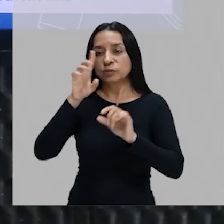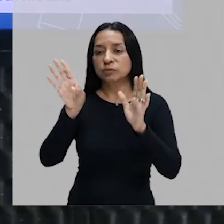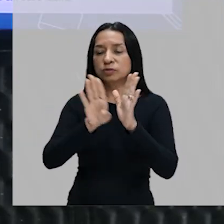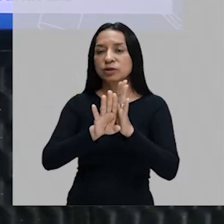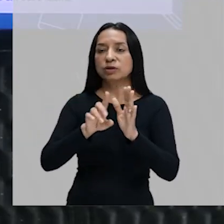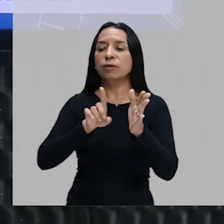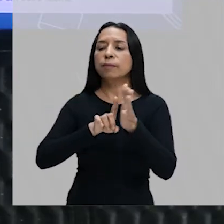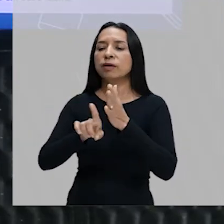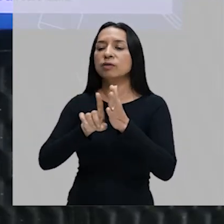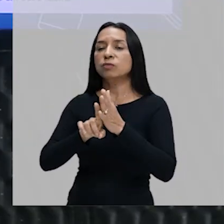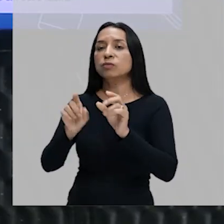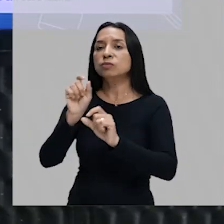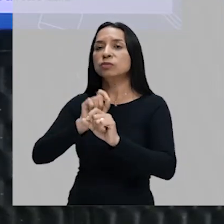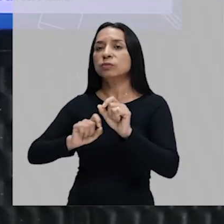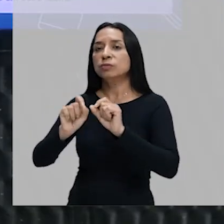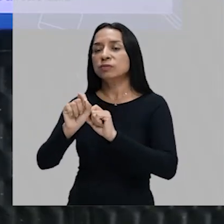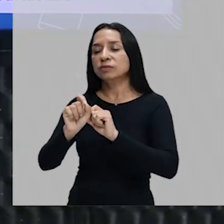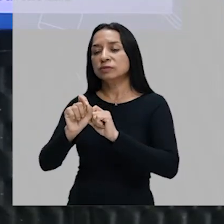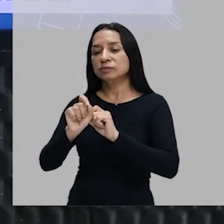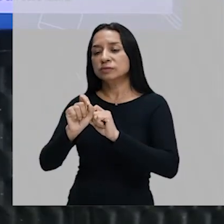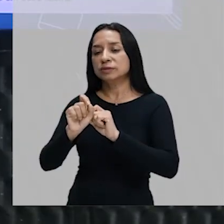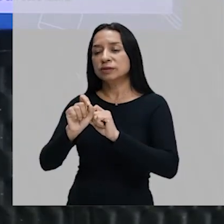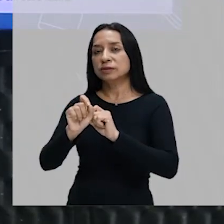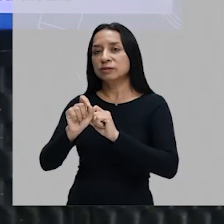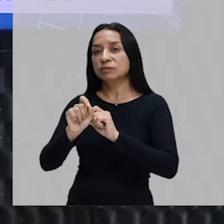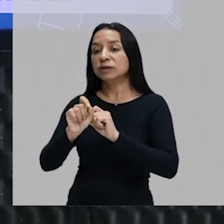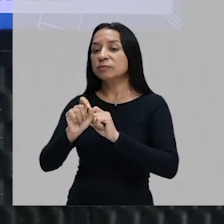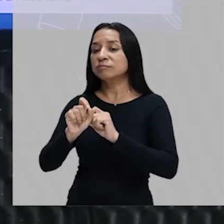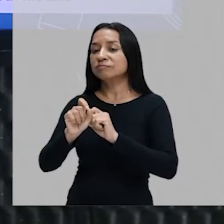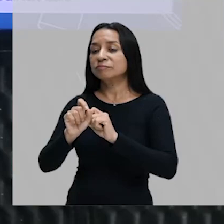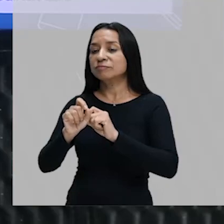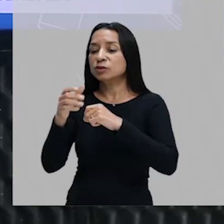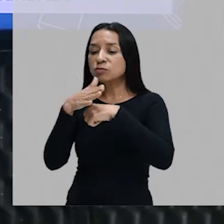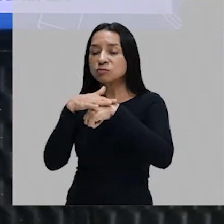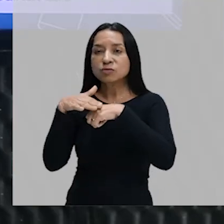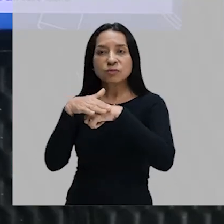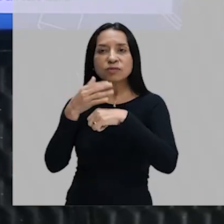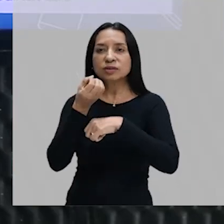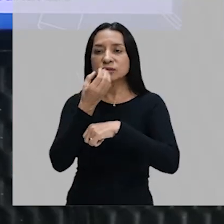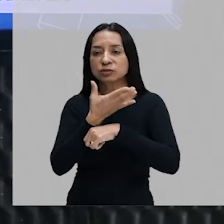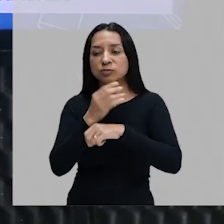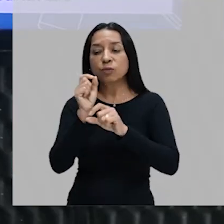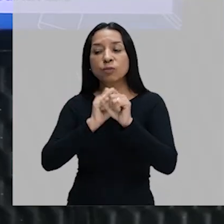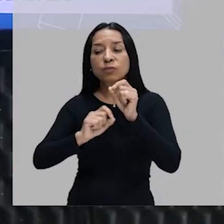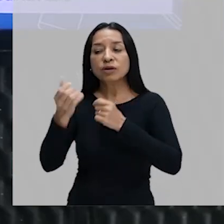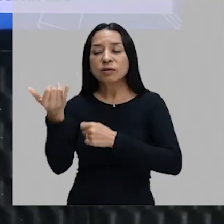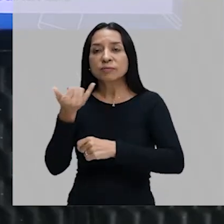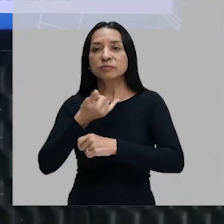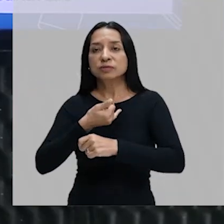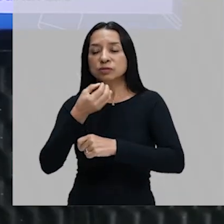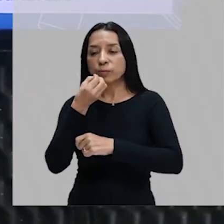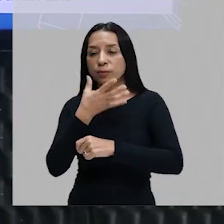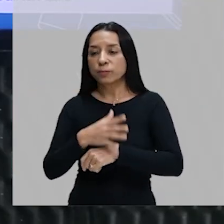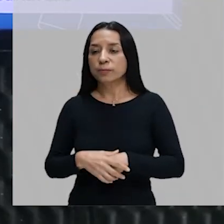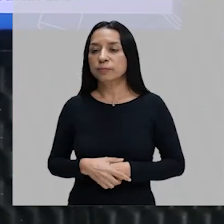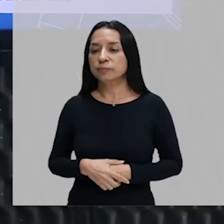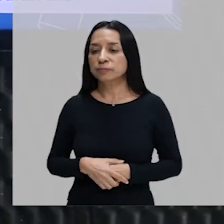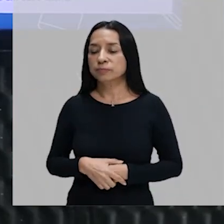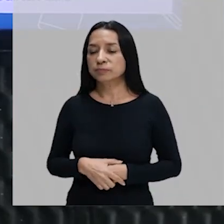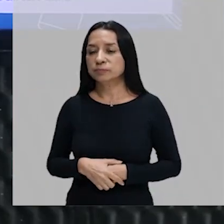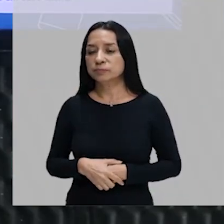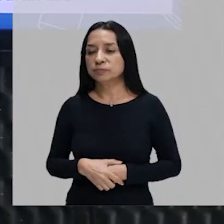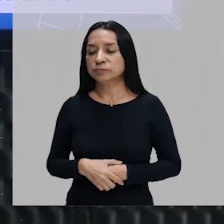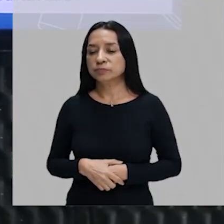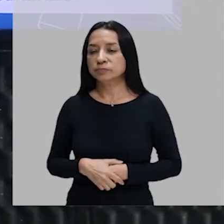chego perguntando, que me cuentas? Então, o que você me conta de bom, né? O que você me diz? Nos vemos